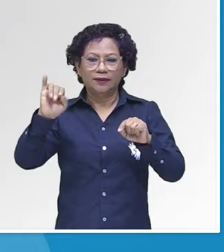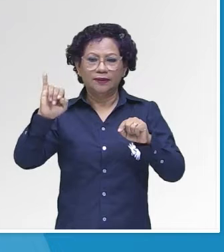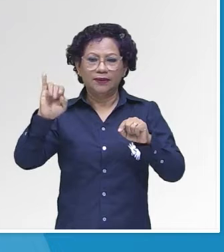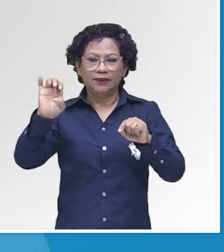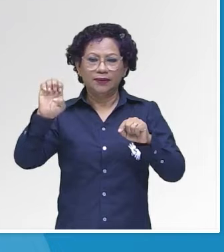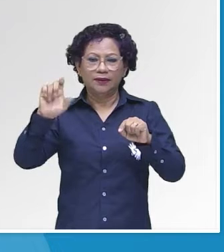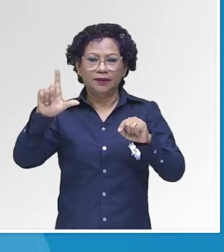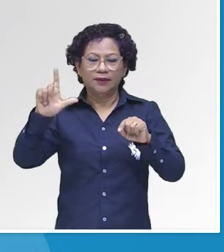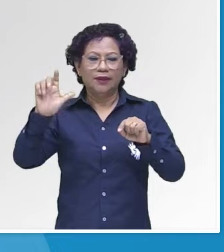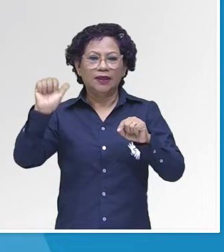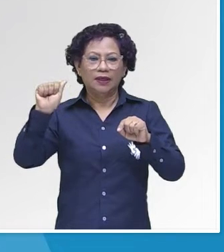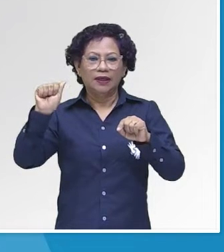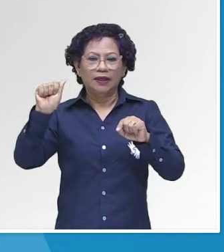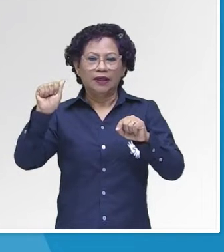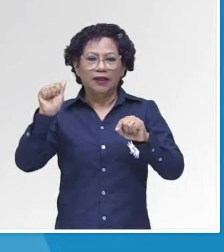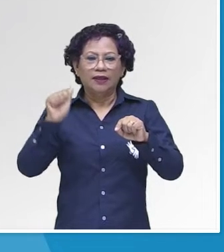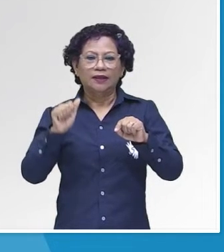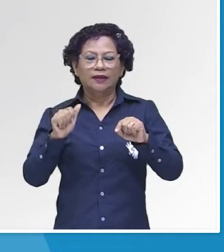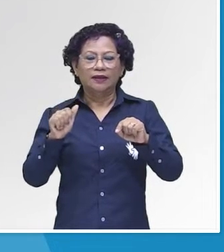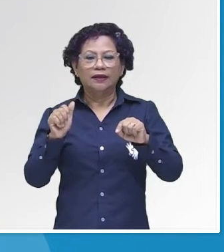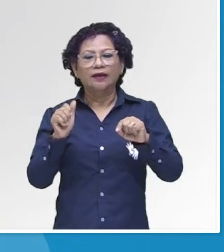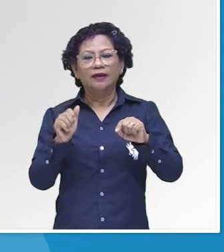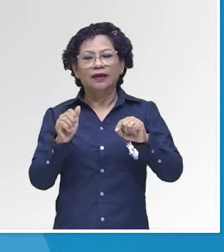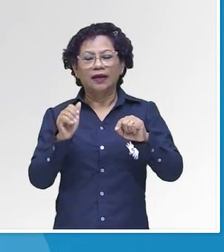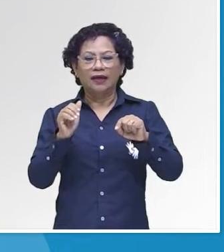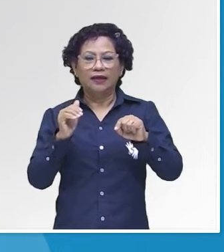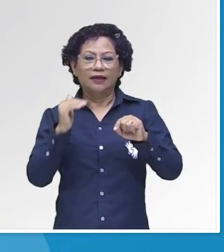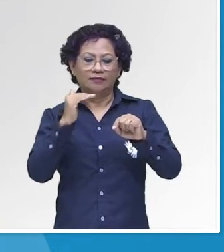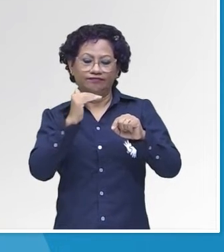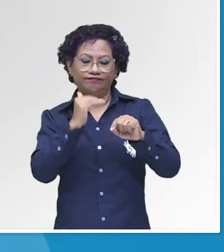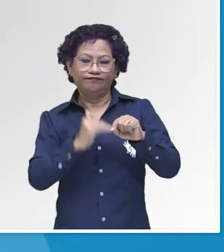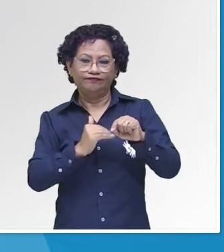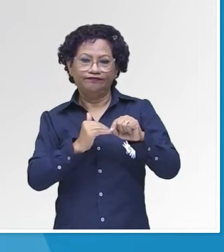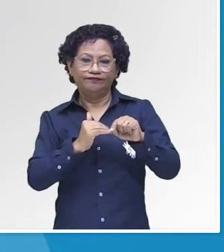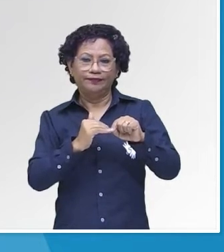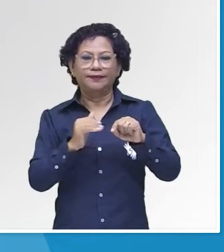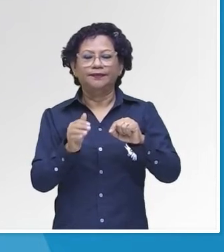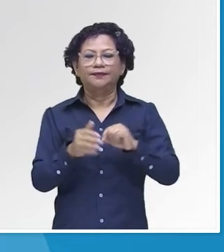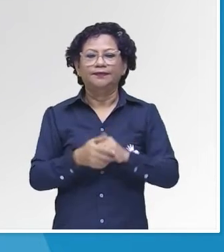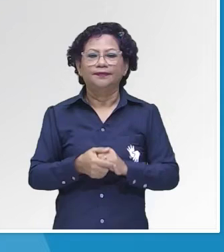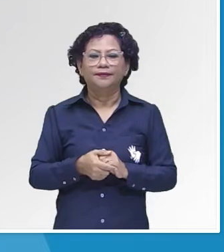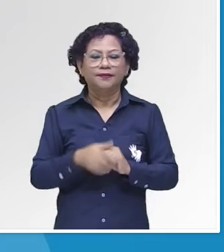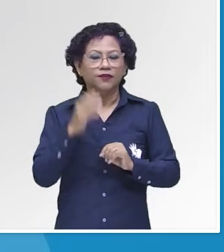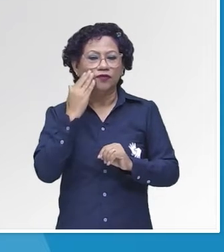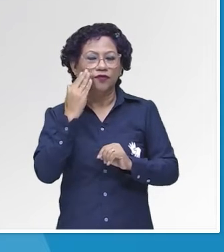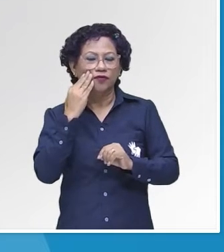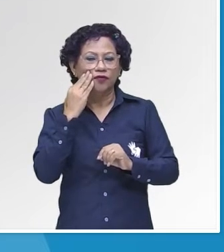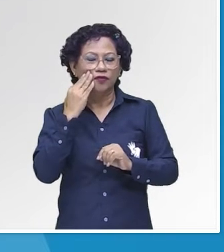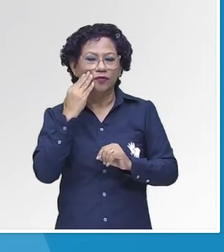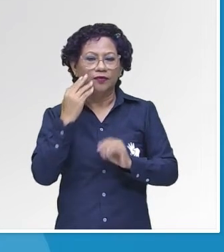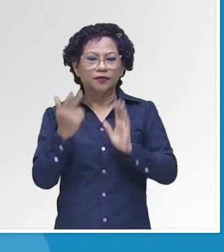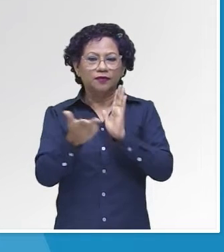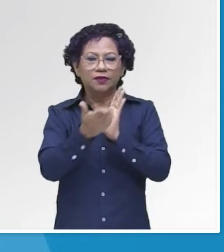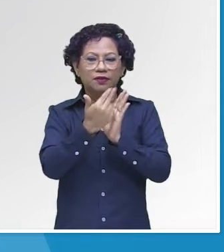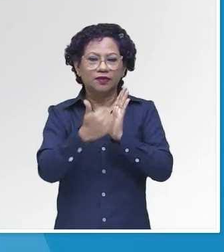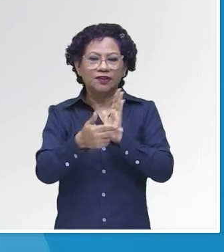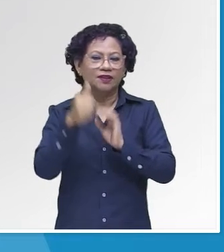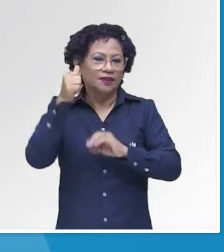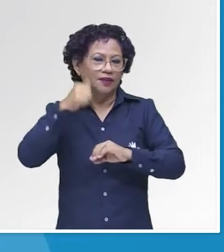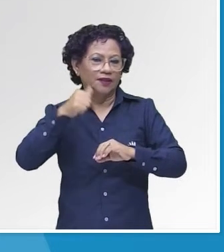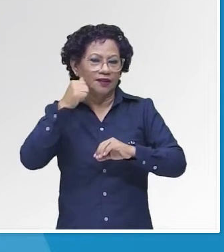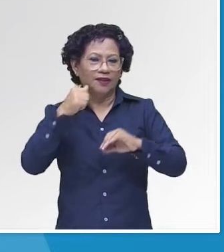média. Então, a gente também pode dizer dessa forma. Ok? Então, vamos colocar aqui a Gabriela.